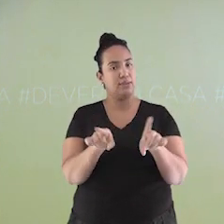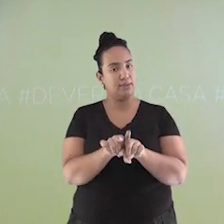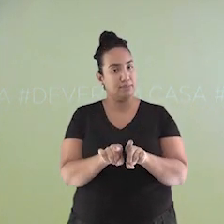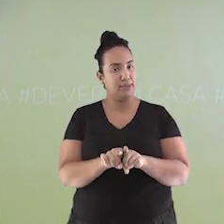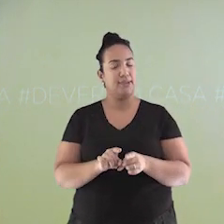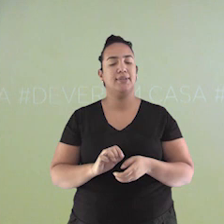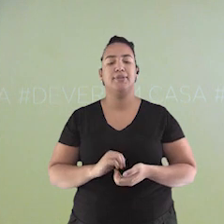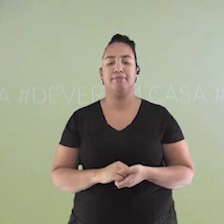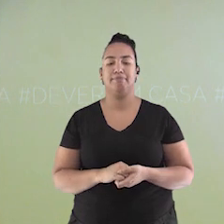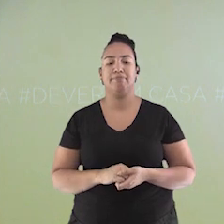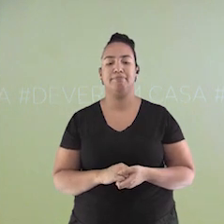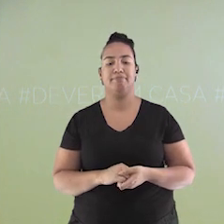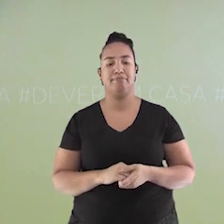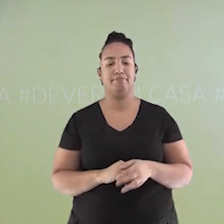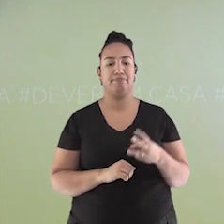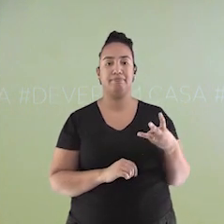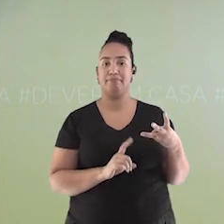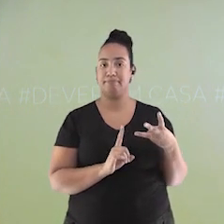escolha.